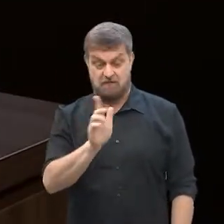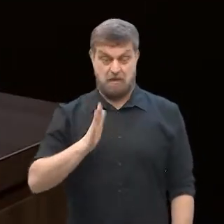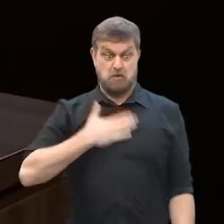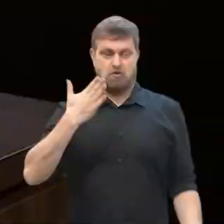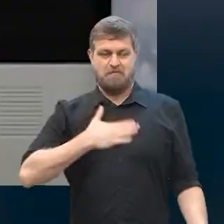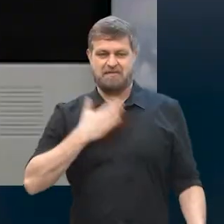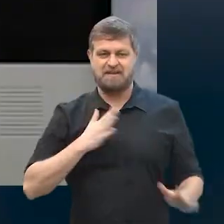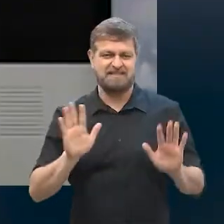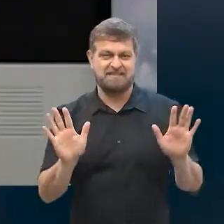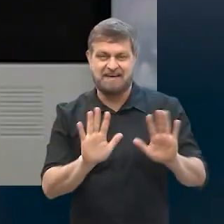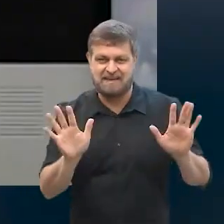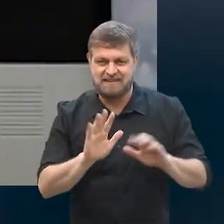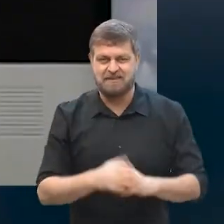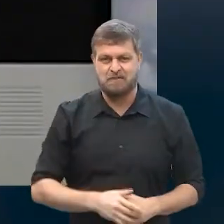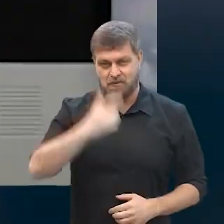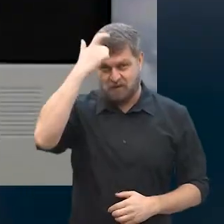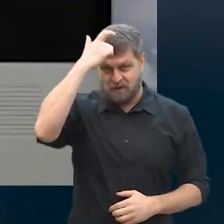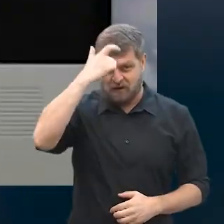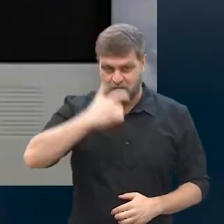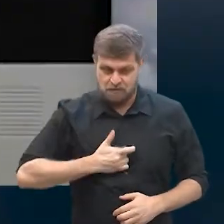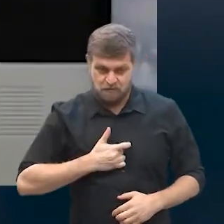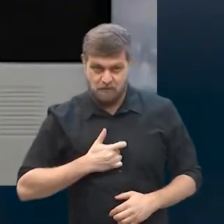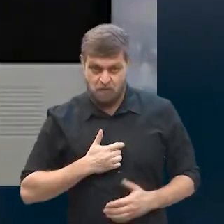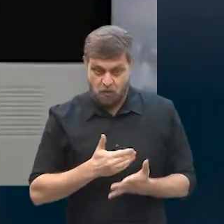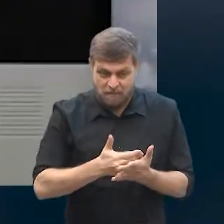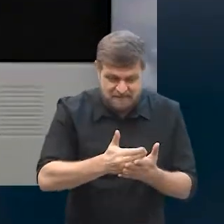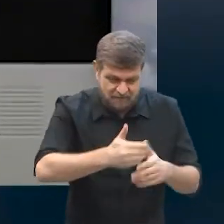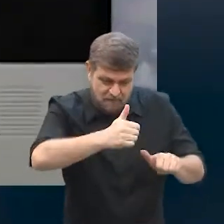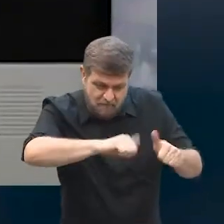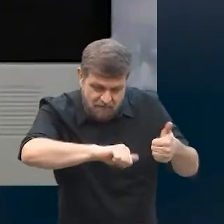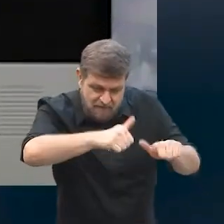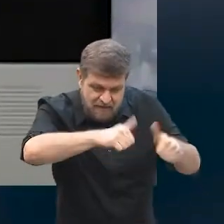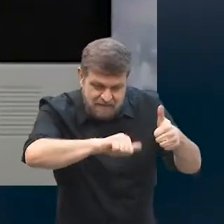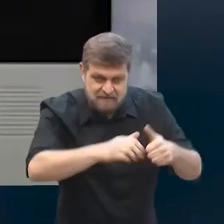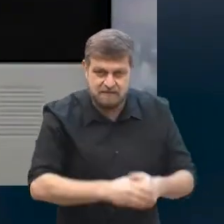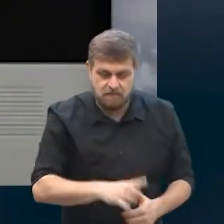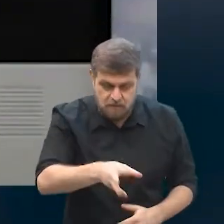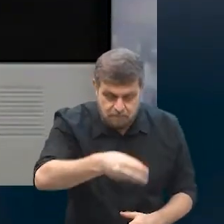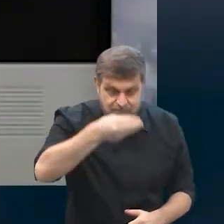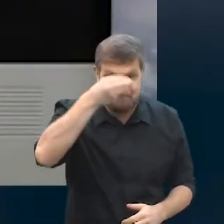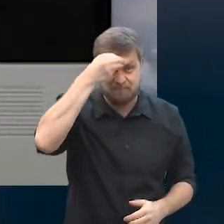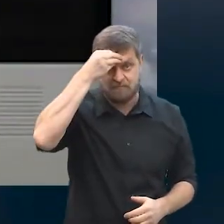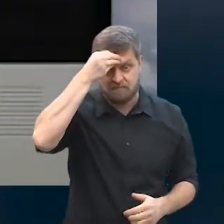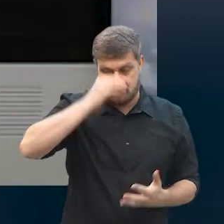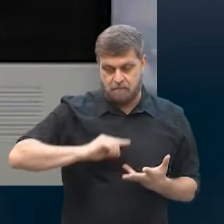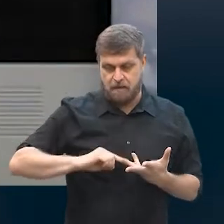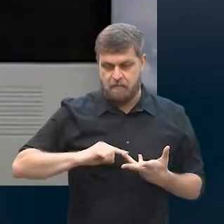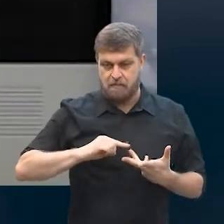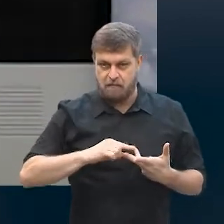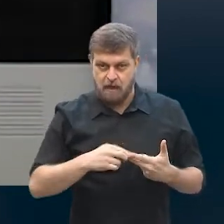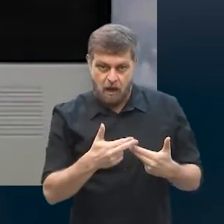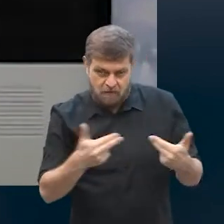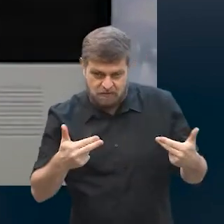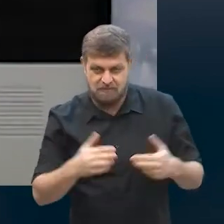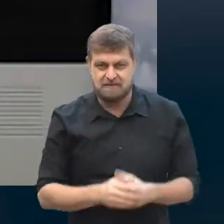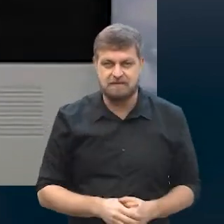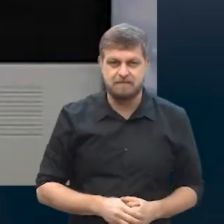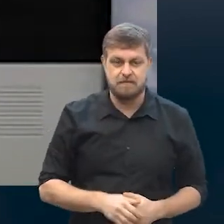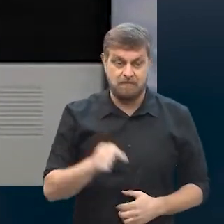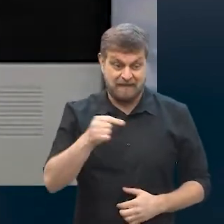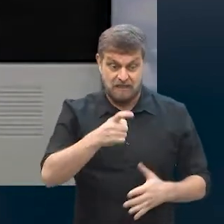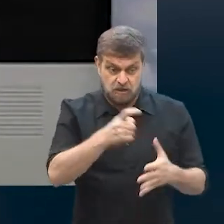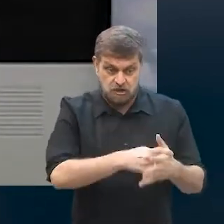surpresa, porque quando eu entrei, eu fiz uma avaliação, para mim ficou muito claro algumas coisas que, primeiro, como eu falei, ela não tinha